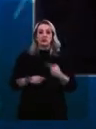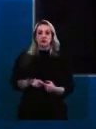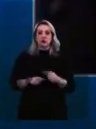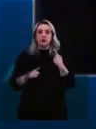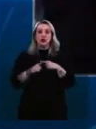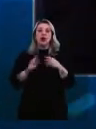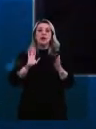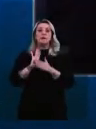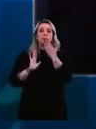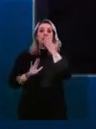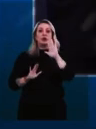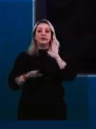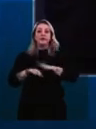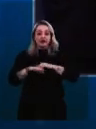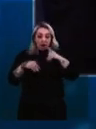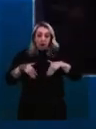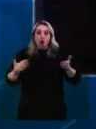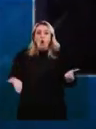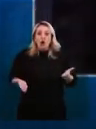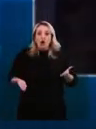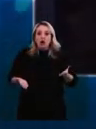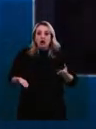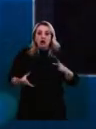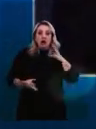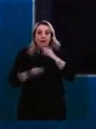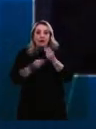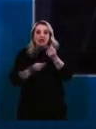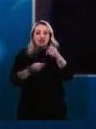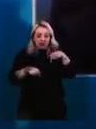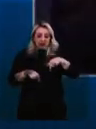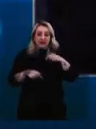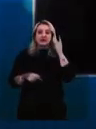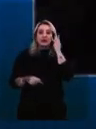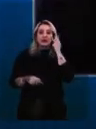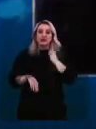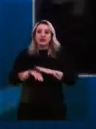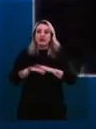que o que ele está prometendo ele já não faz hoje? Por que ele não trouxe a emenda para cá para fazer? Ele já é